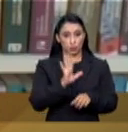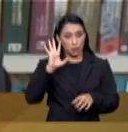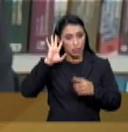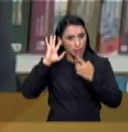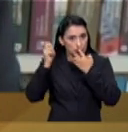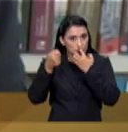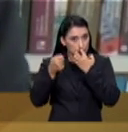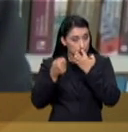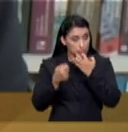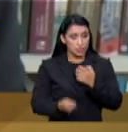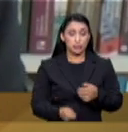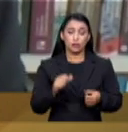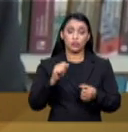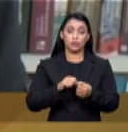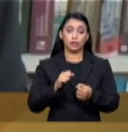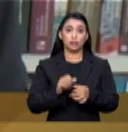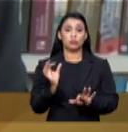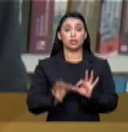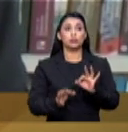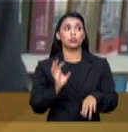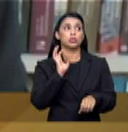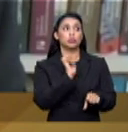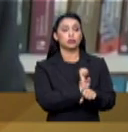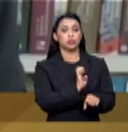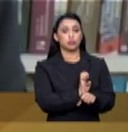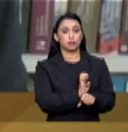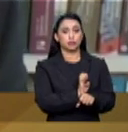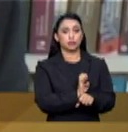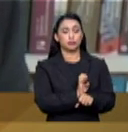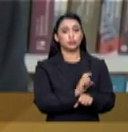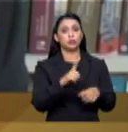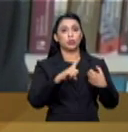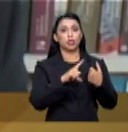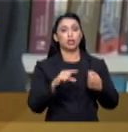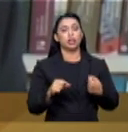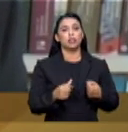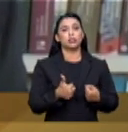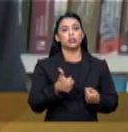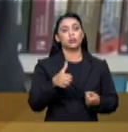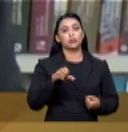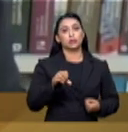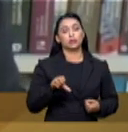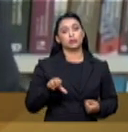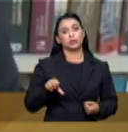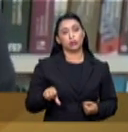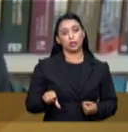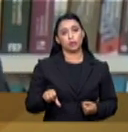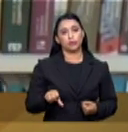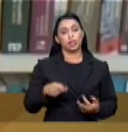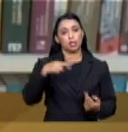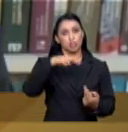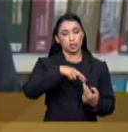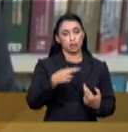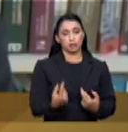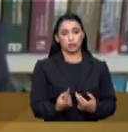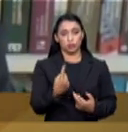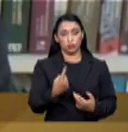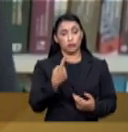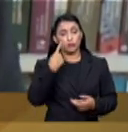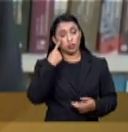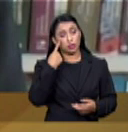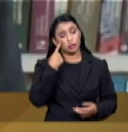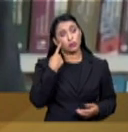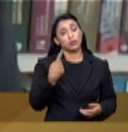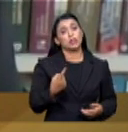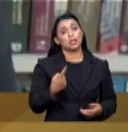vai ser feita pela Justiça Estadual, quando o artigo 109, inciso 1, orienta que as causas de interesse da União